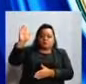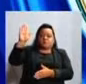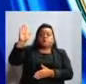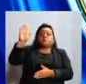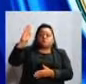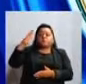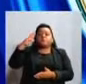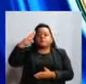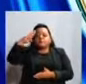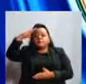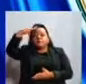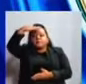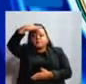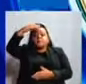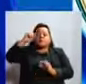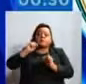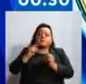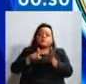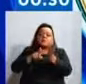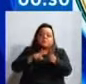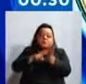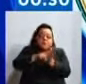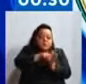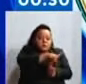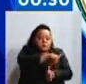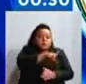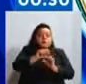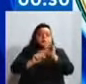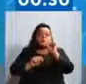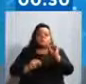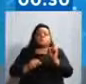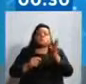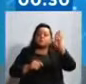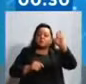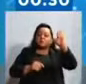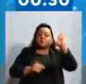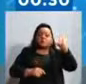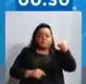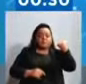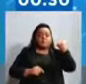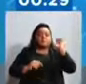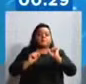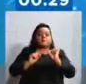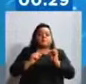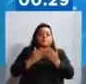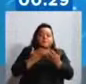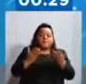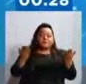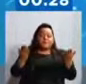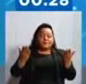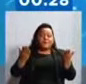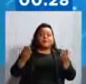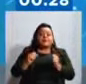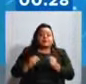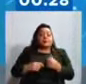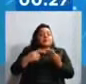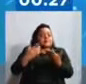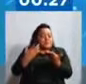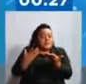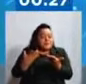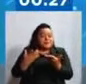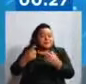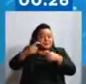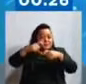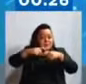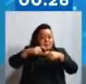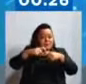ao candidato Lindomar Garçom. Pode fazer a sua pergunta, candidato. Doutora Flávia Lenze, eu vi